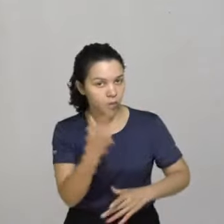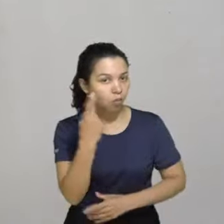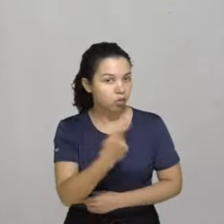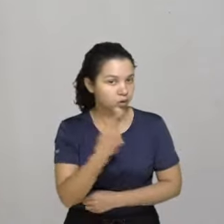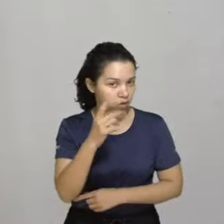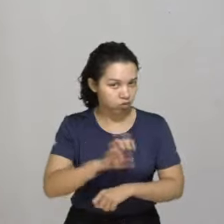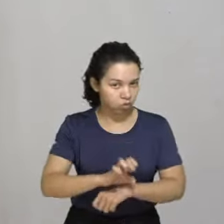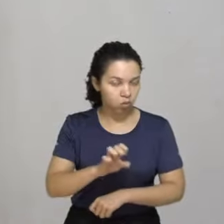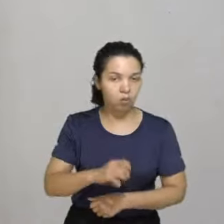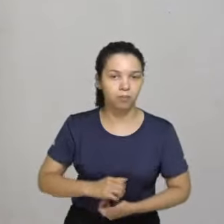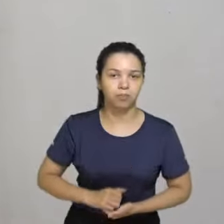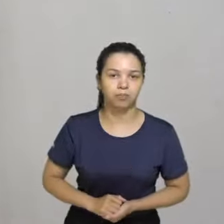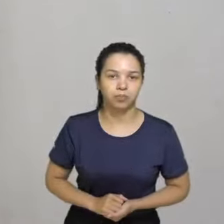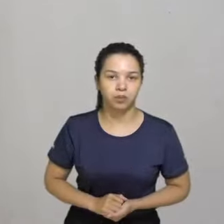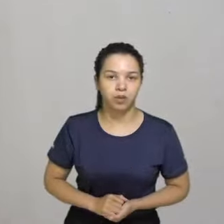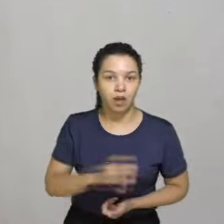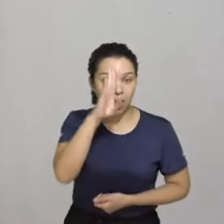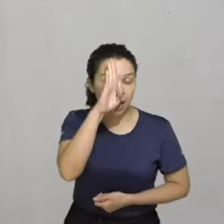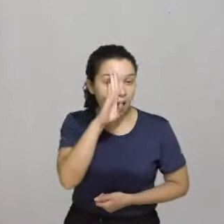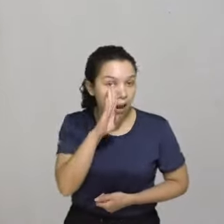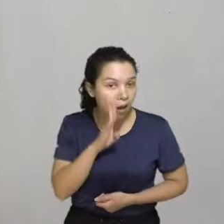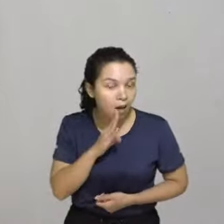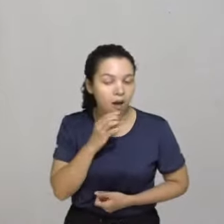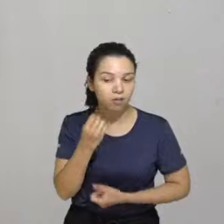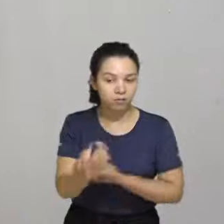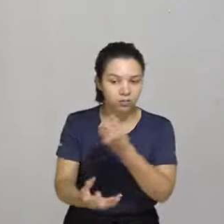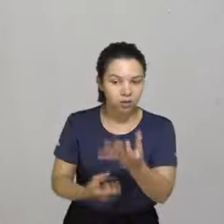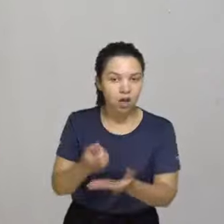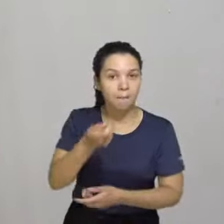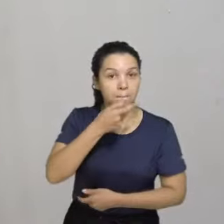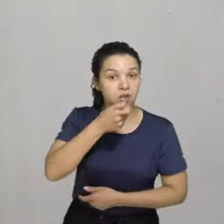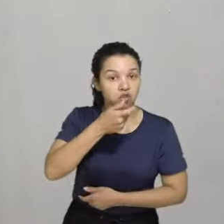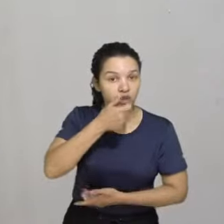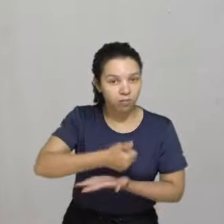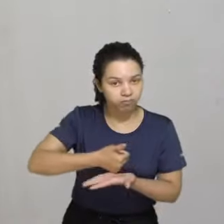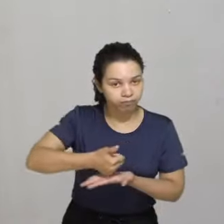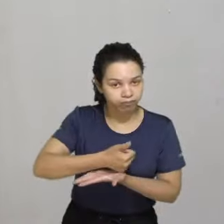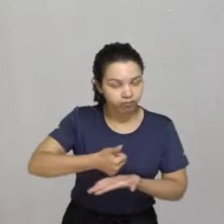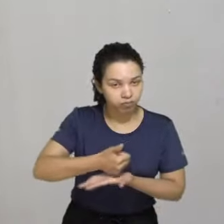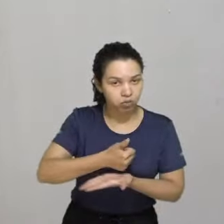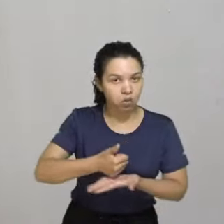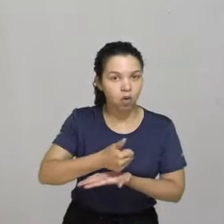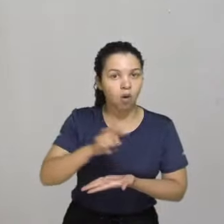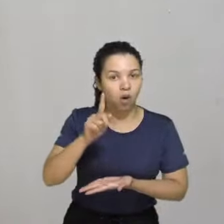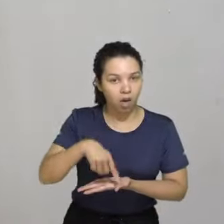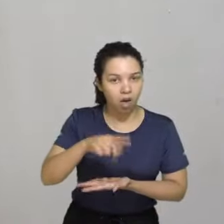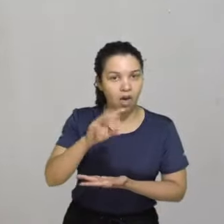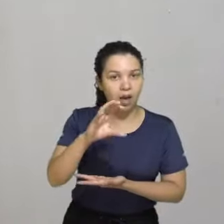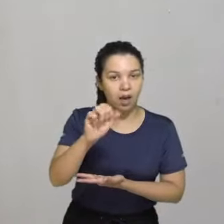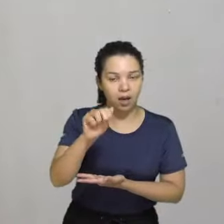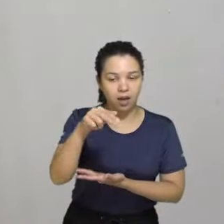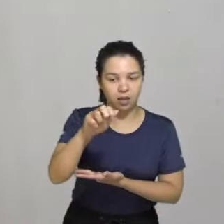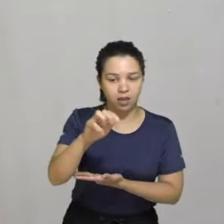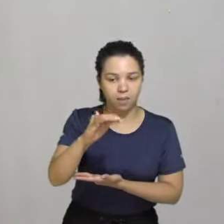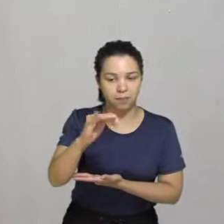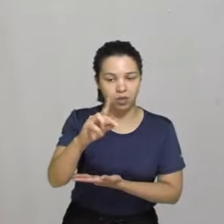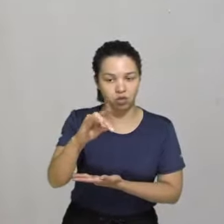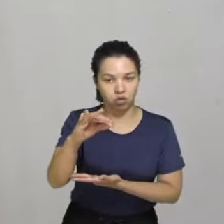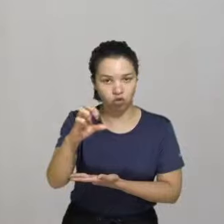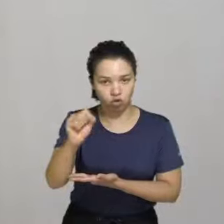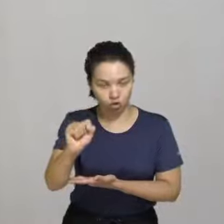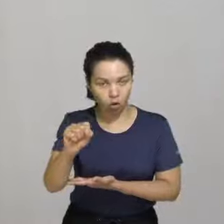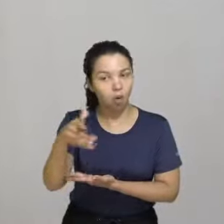fornecimento gratuito de medicamentos formulados de derivado vegetal à base de canabidiol pelo SUS. Projeto